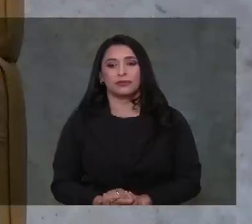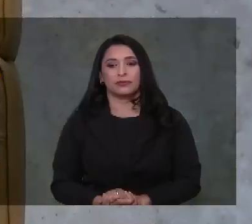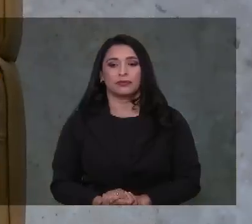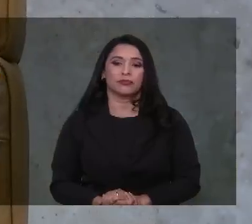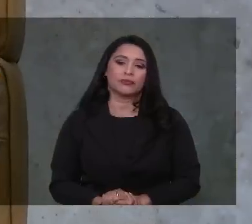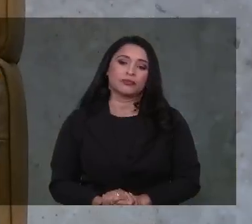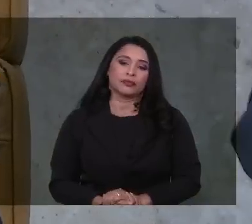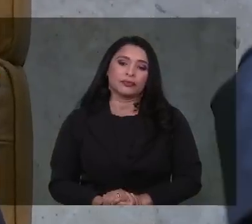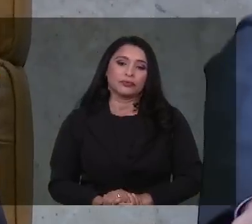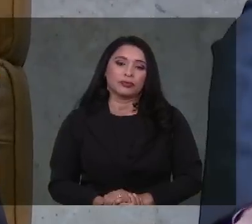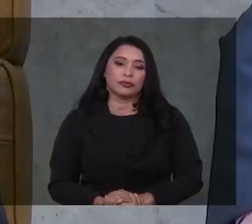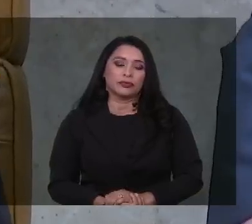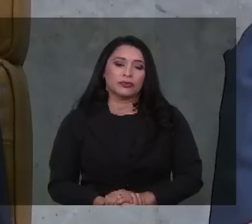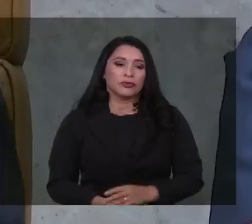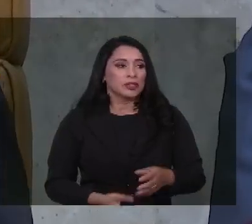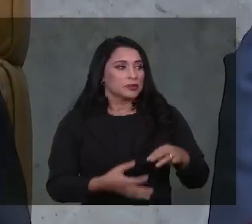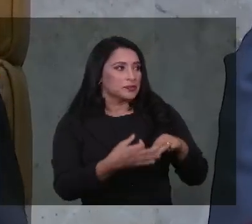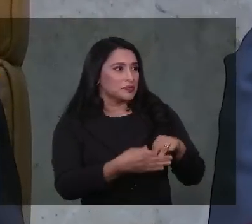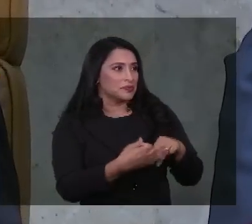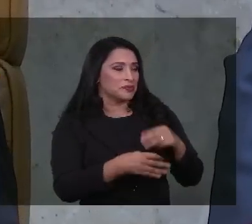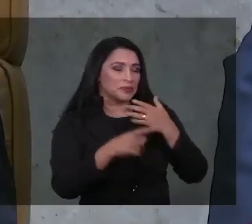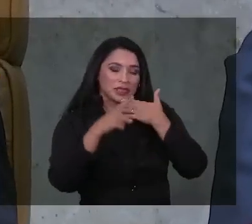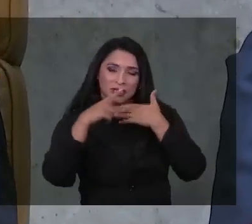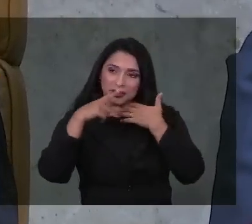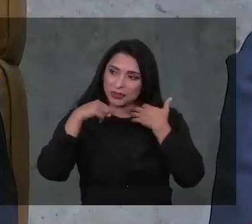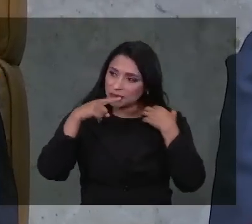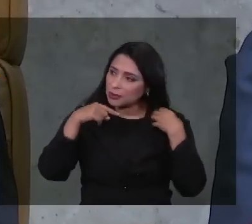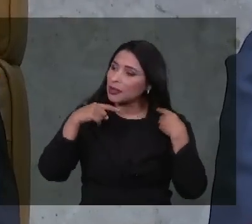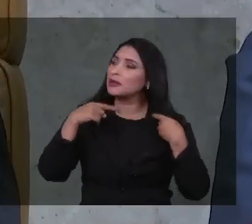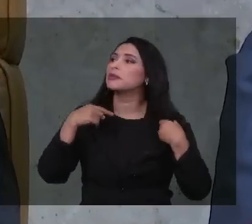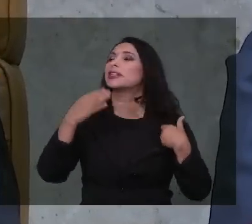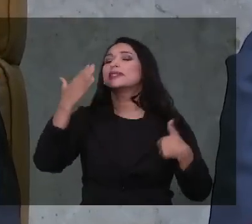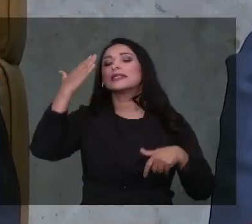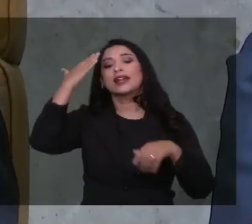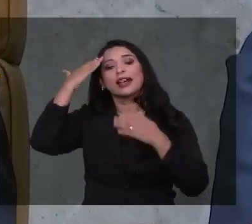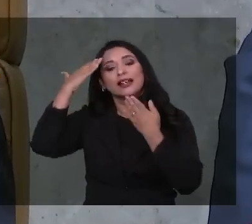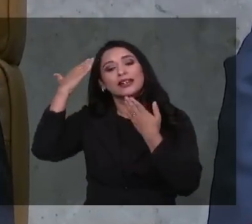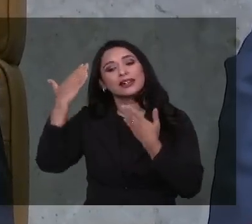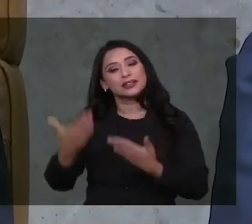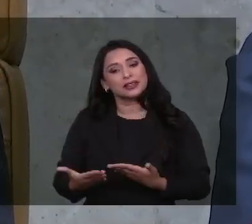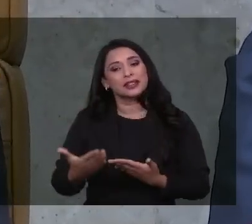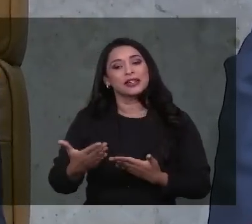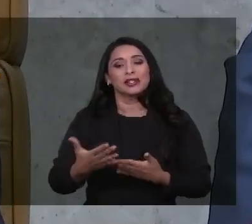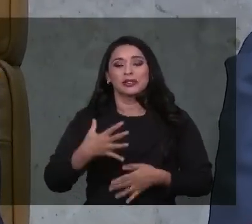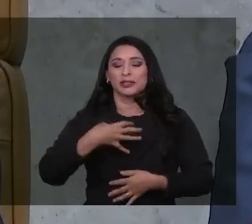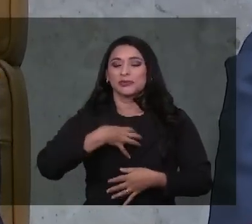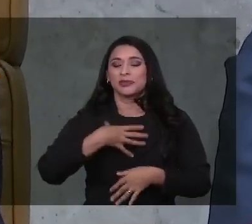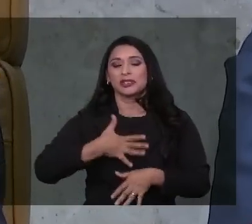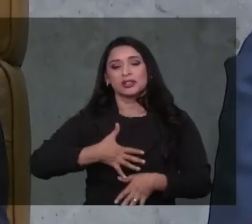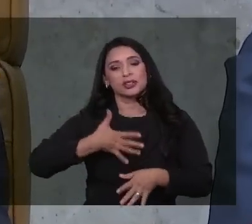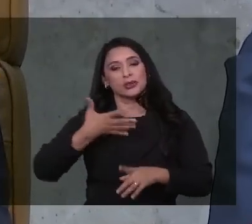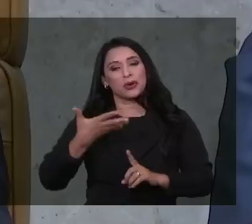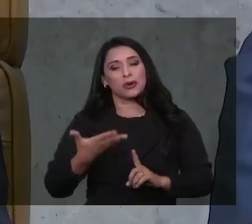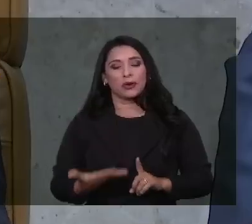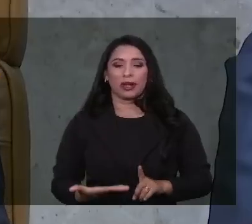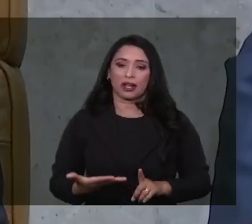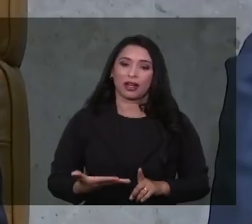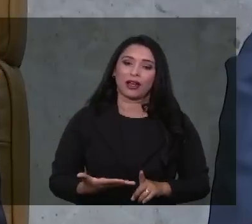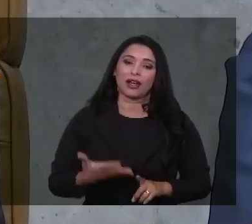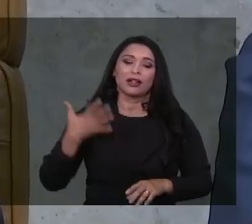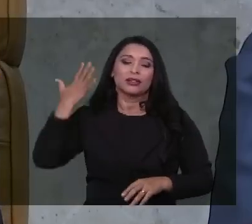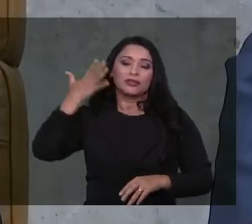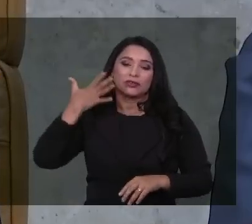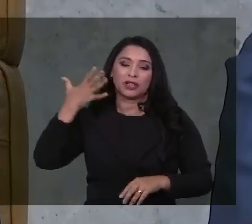Ministro Gilmar Mendes, agradeço, honrado, sua bela oração em nome da corte